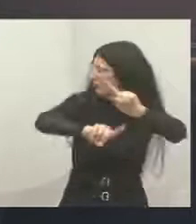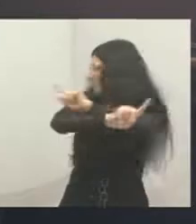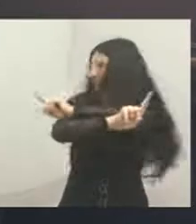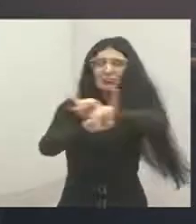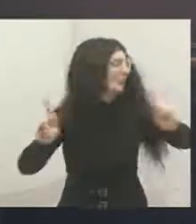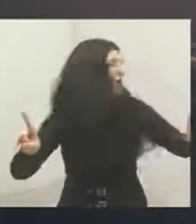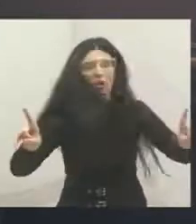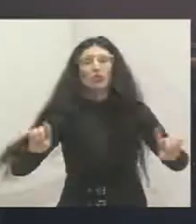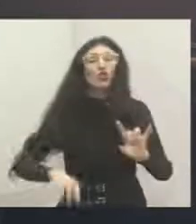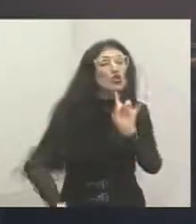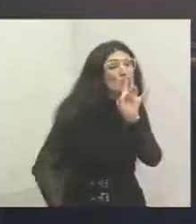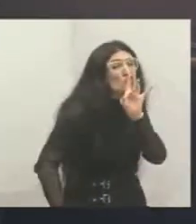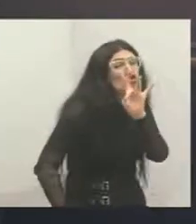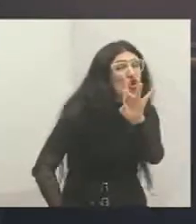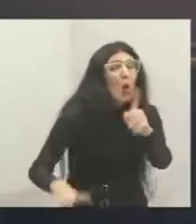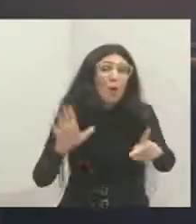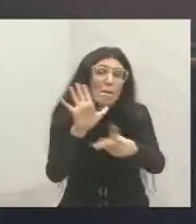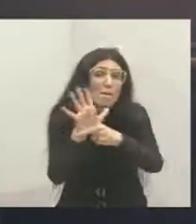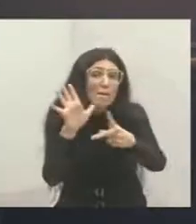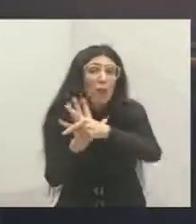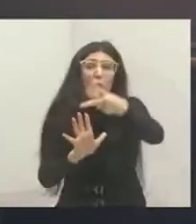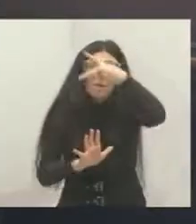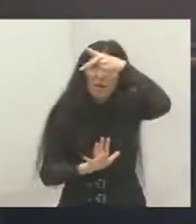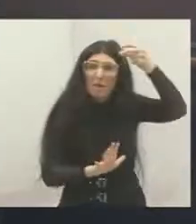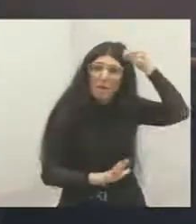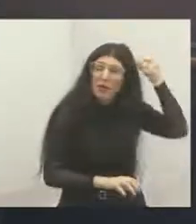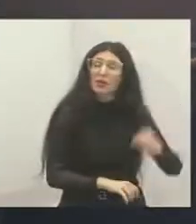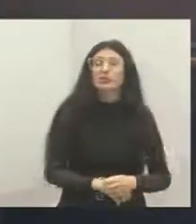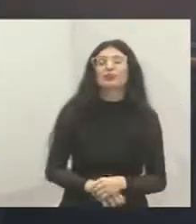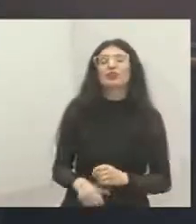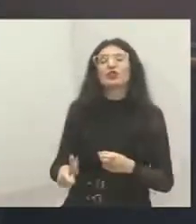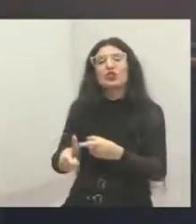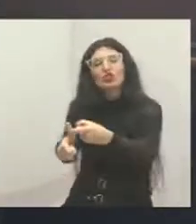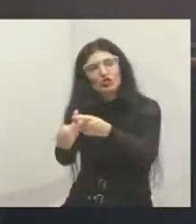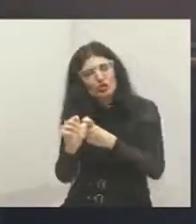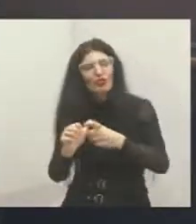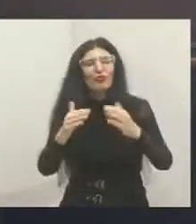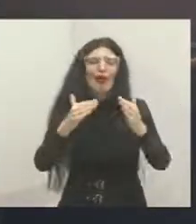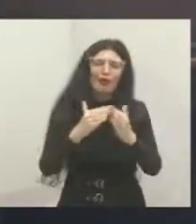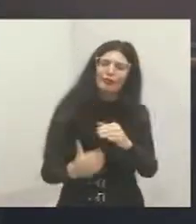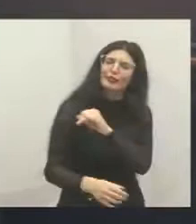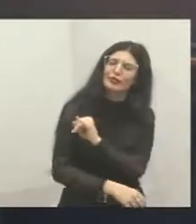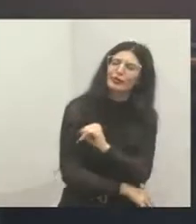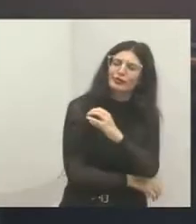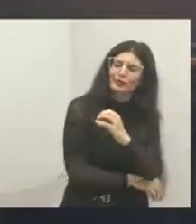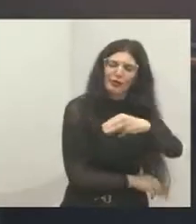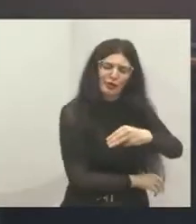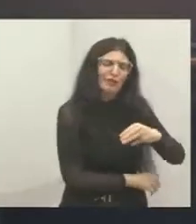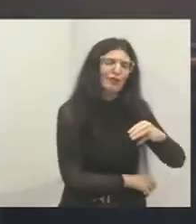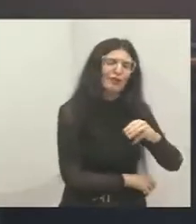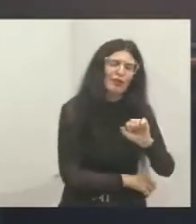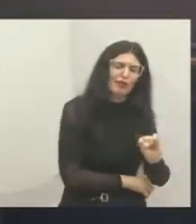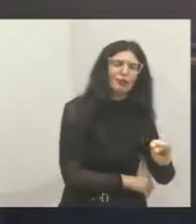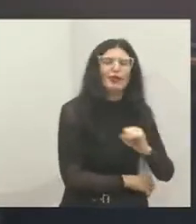receitas da prefeitura. Basicamente, a IPTU, dívida ativa, ICMS,